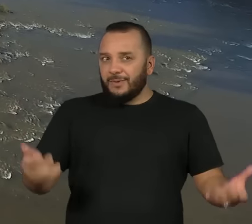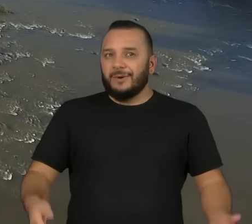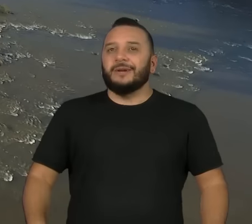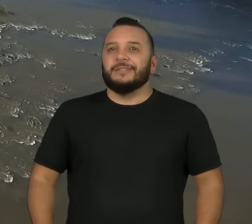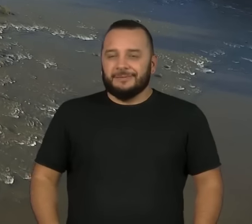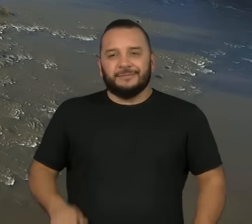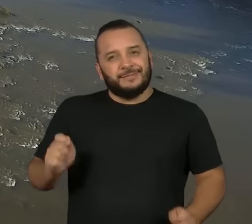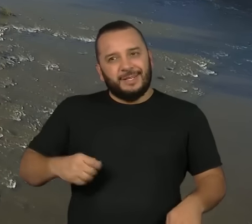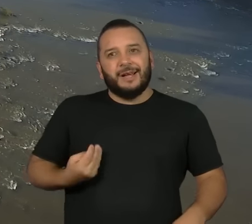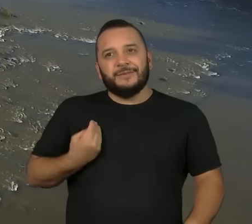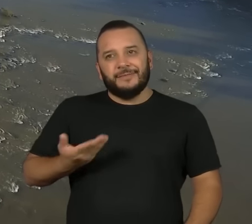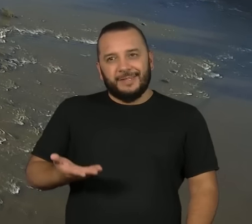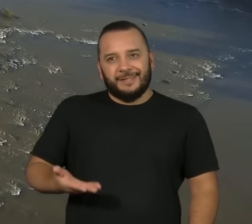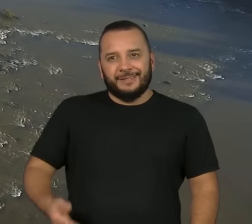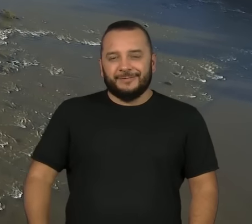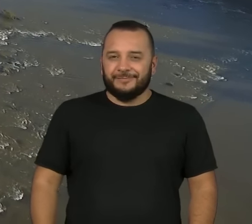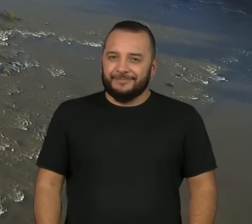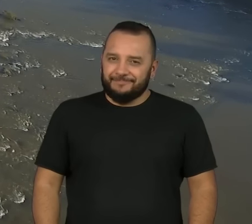parque.